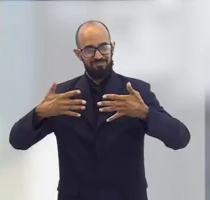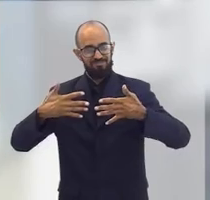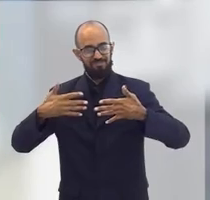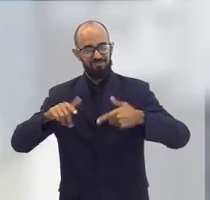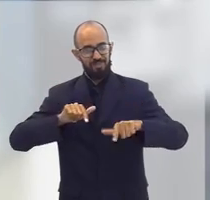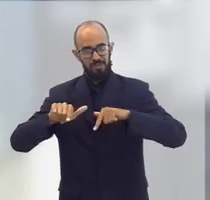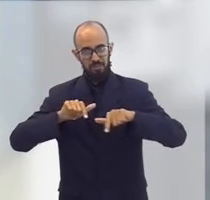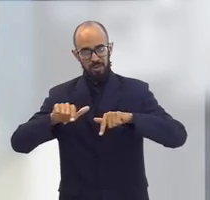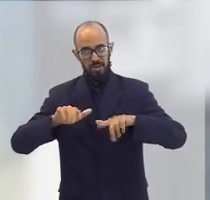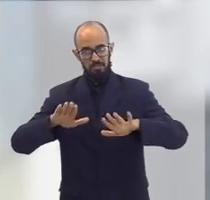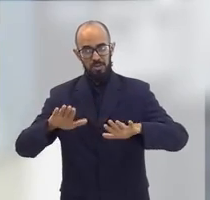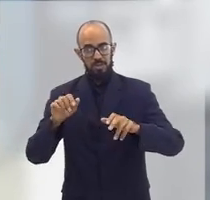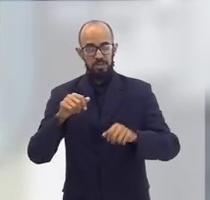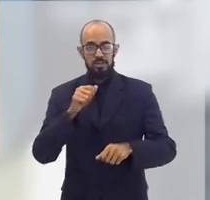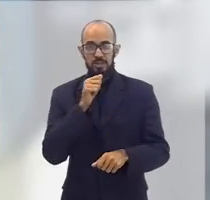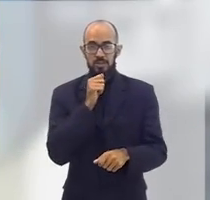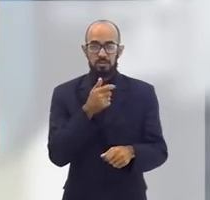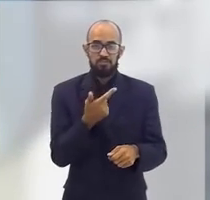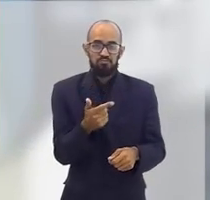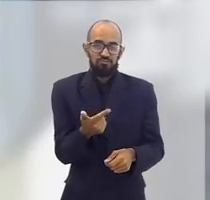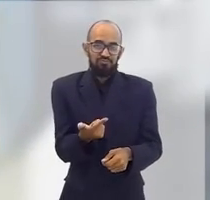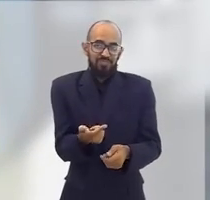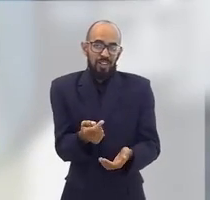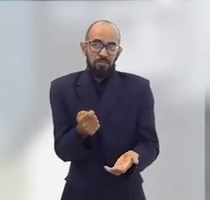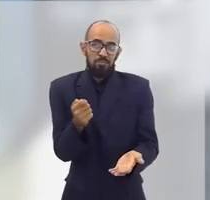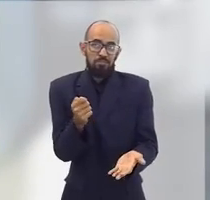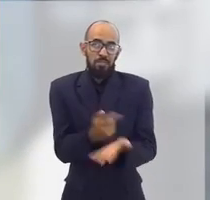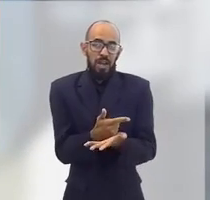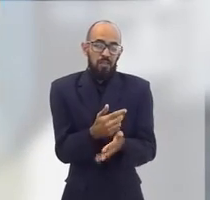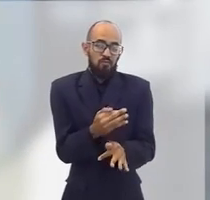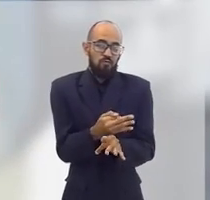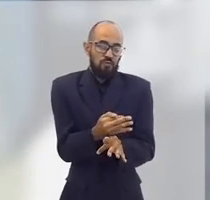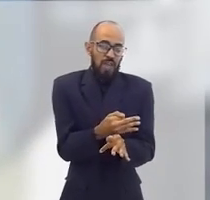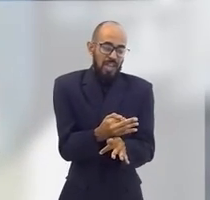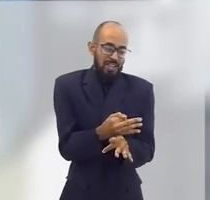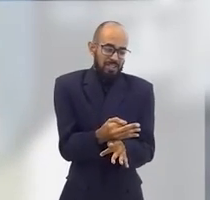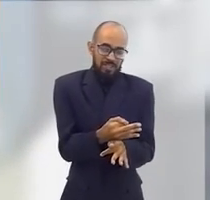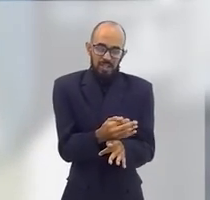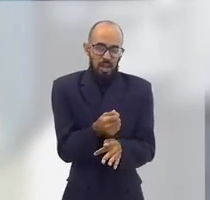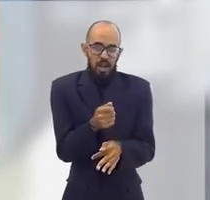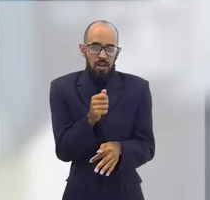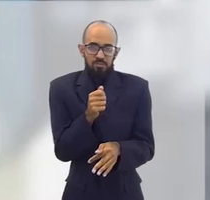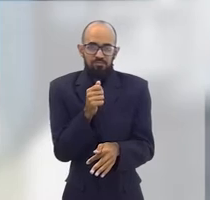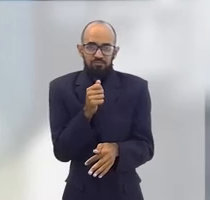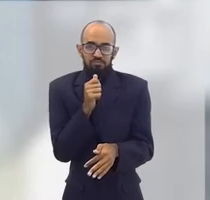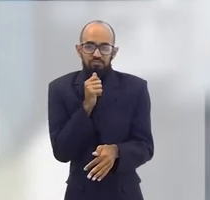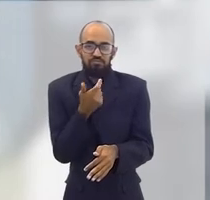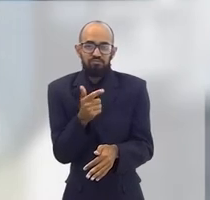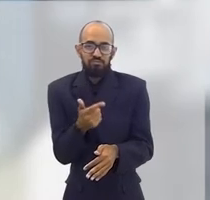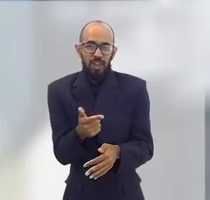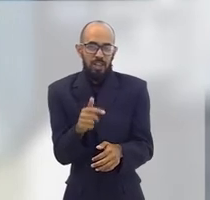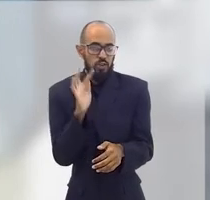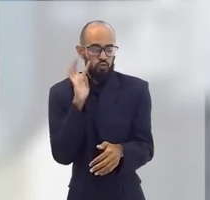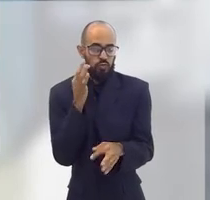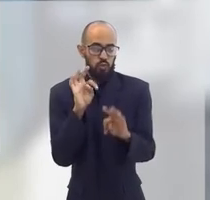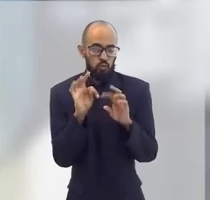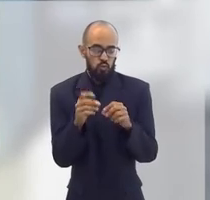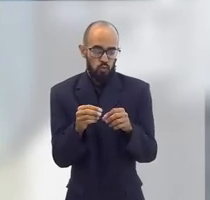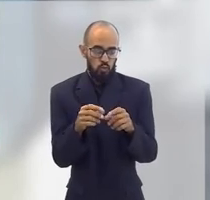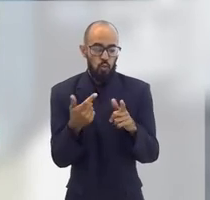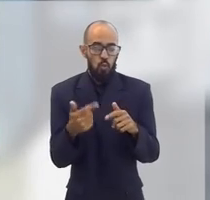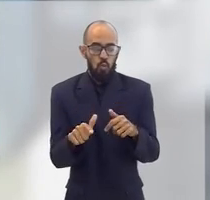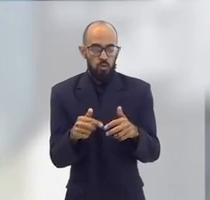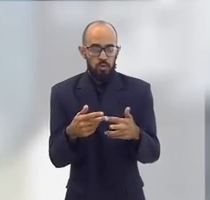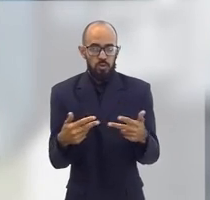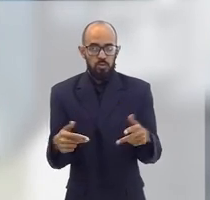etc. Mas ainda há, se teve gente que dobrou férias, tem que pagar férias dobradas, etc. Enfim, ainda há algum passivo trabalhista. E